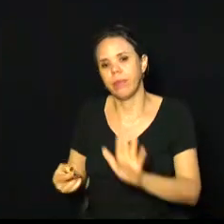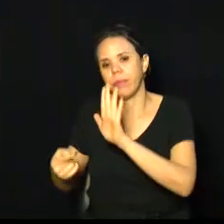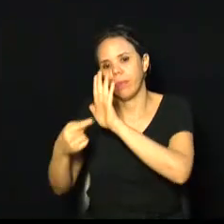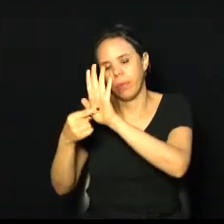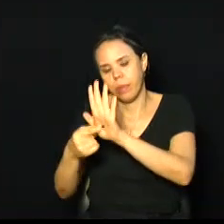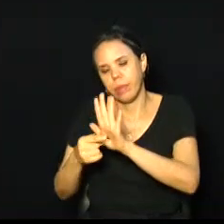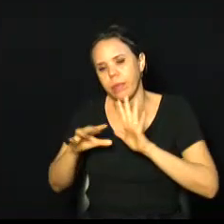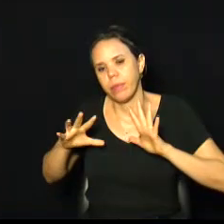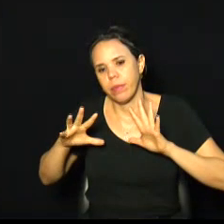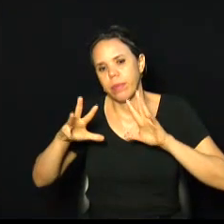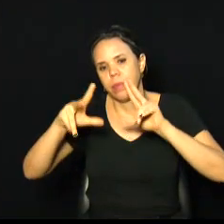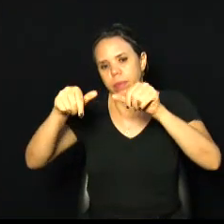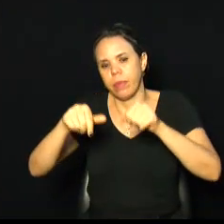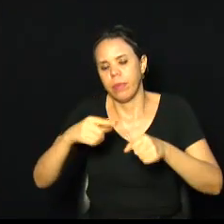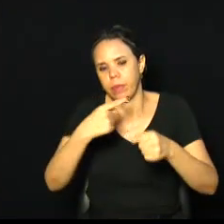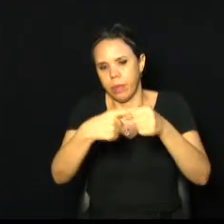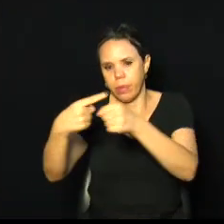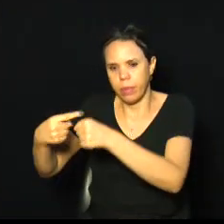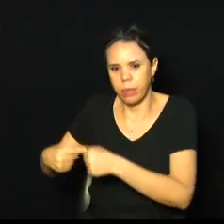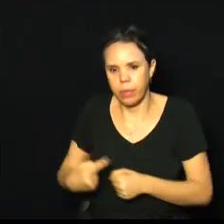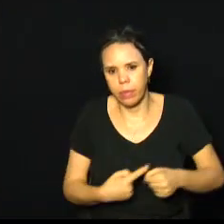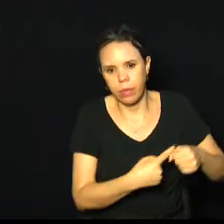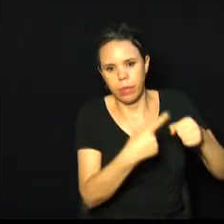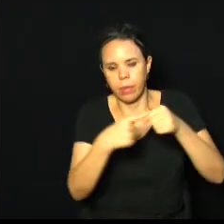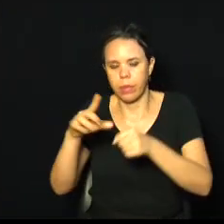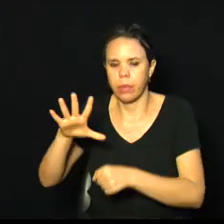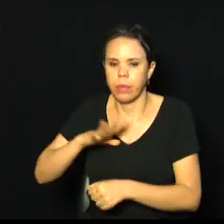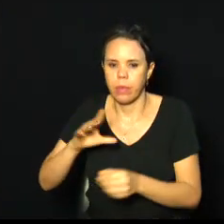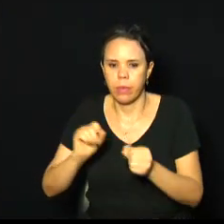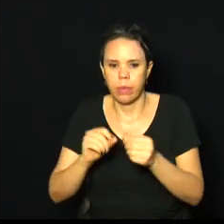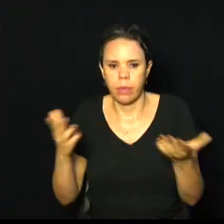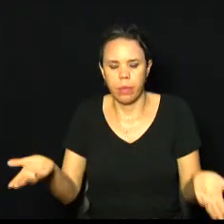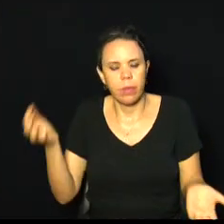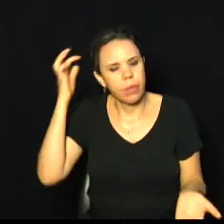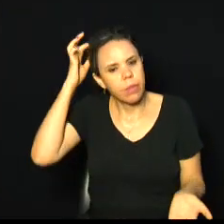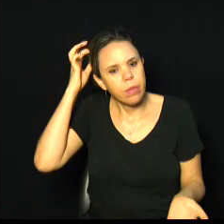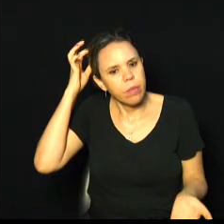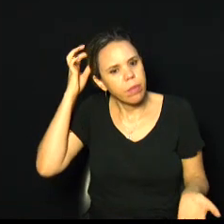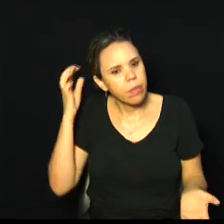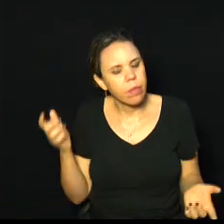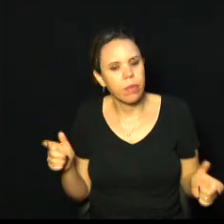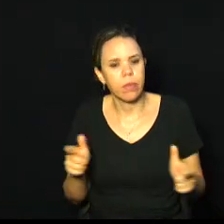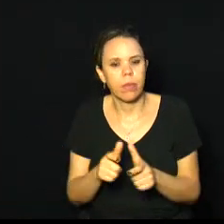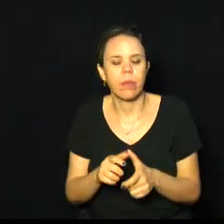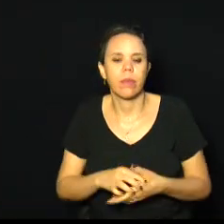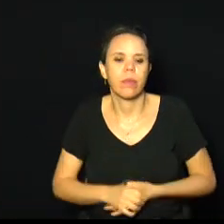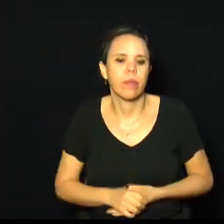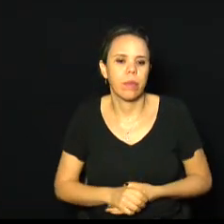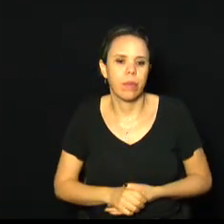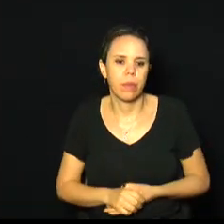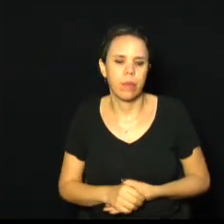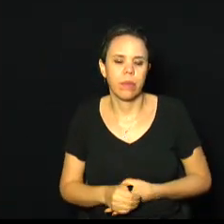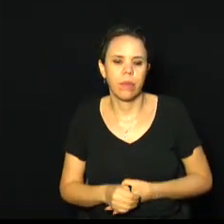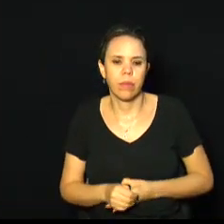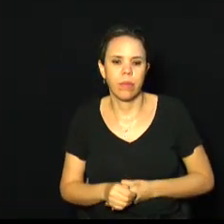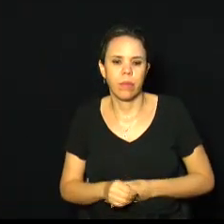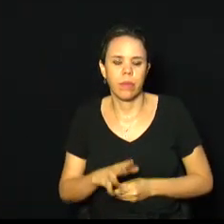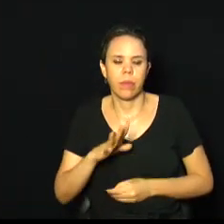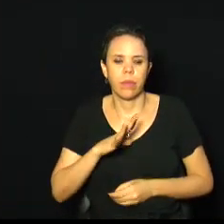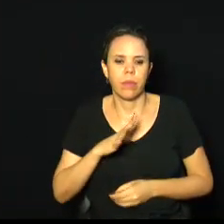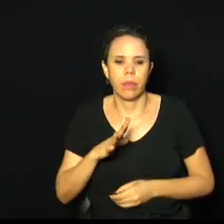para todos os municípios o que tem que ser feito. Né? Remoção, então, aí tem por cidade,